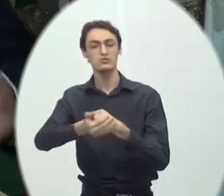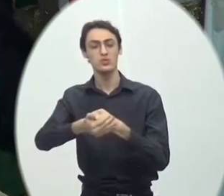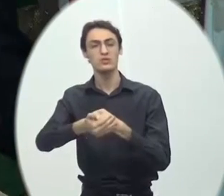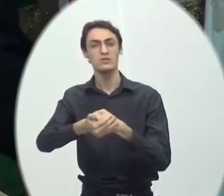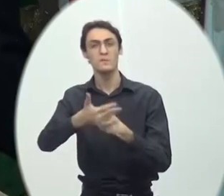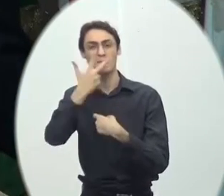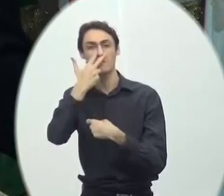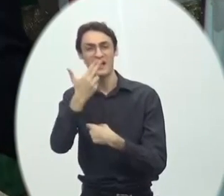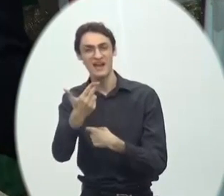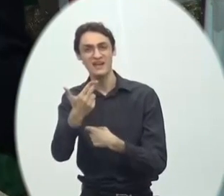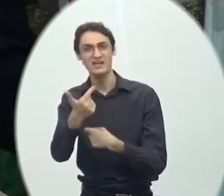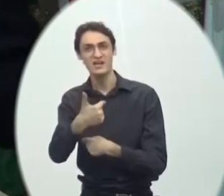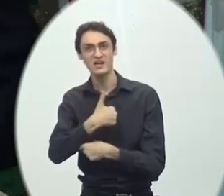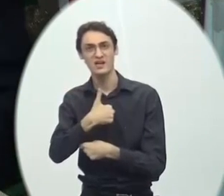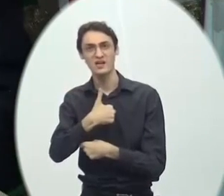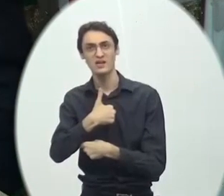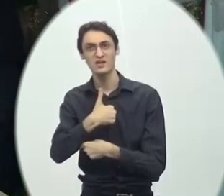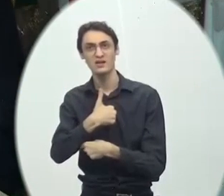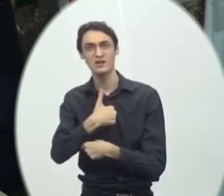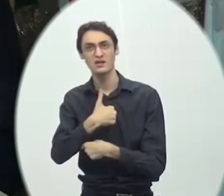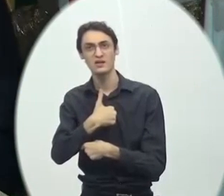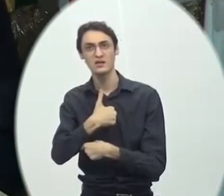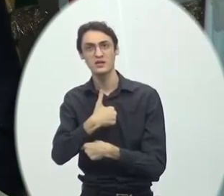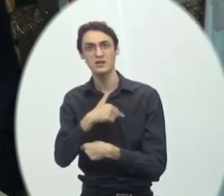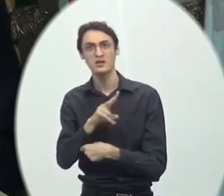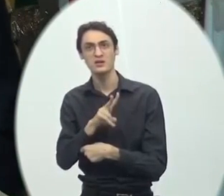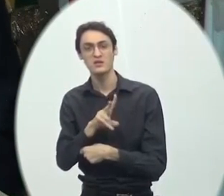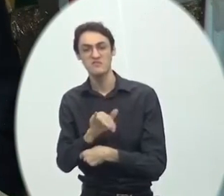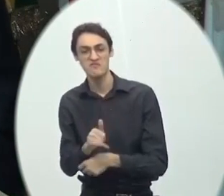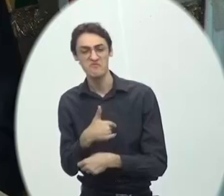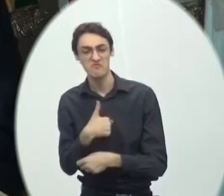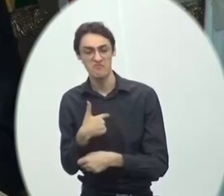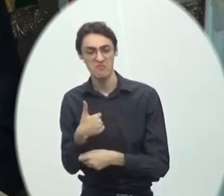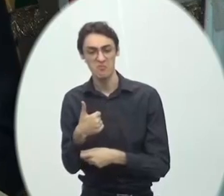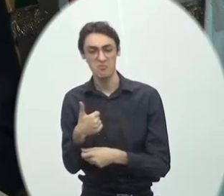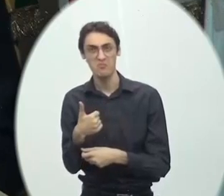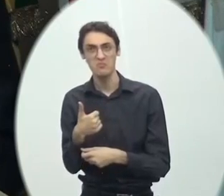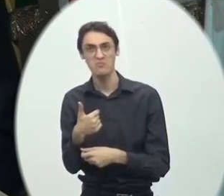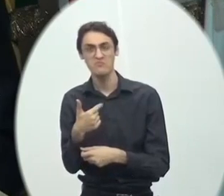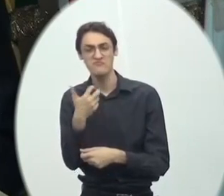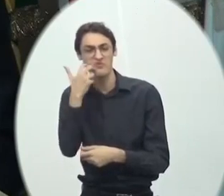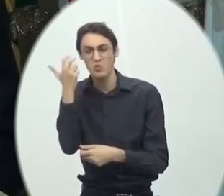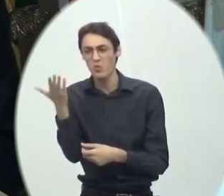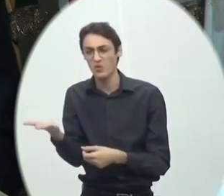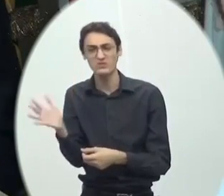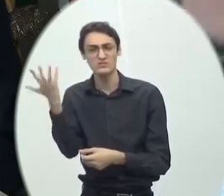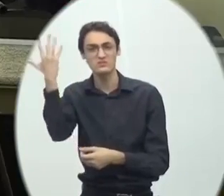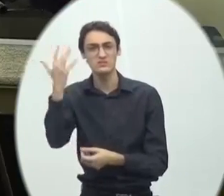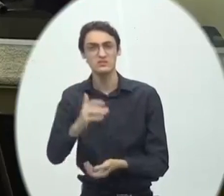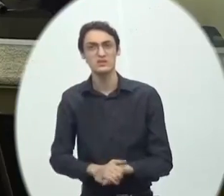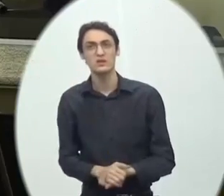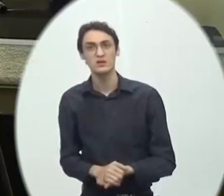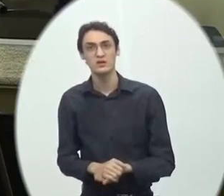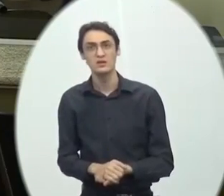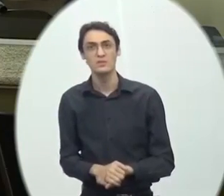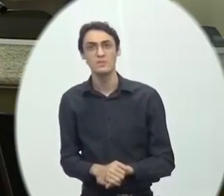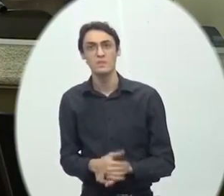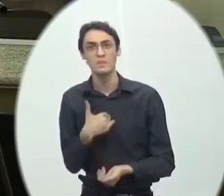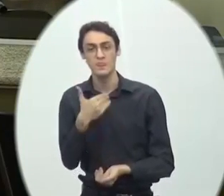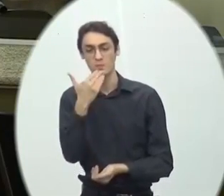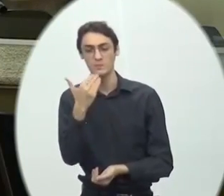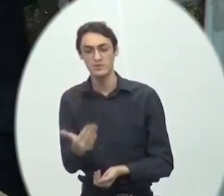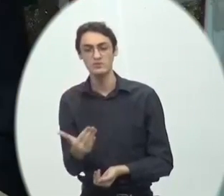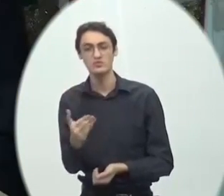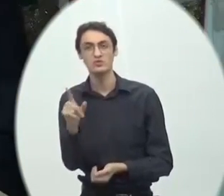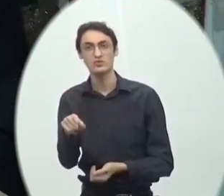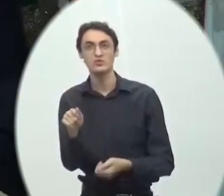que o vereador vai se beneficiar sobre uma pinguela? É uma vergonha. O pedido desse vereador